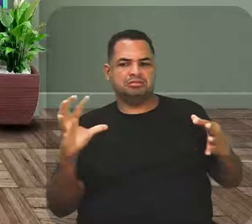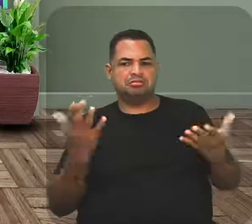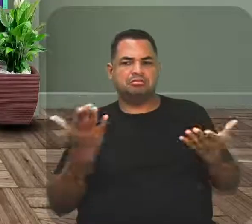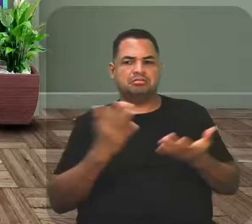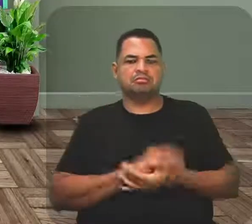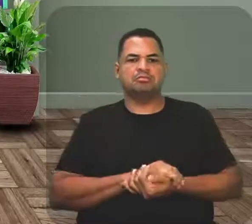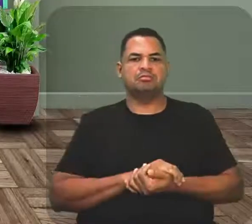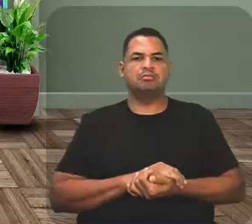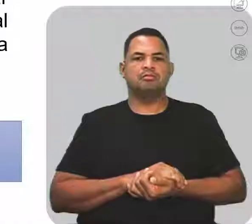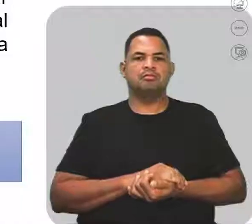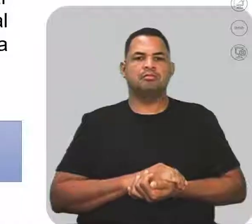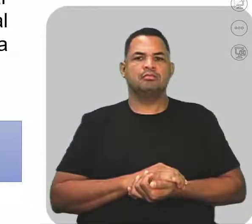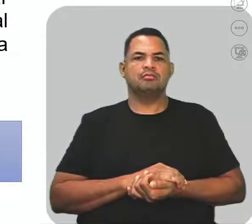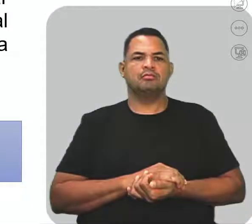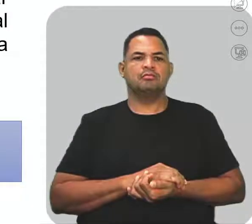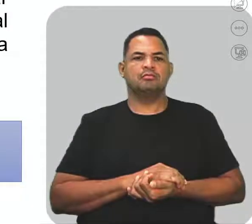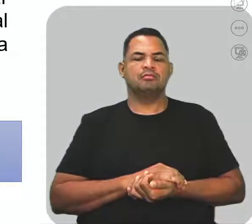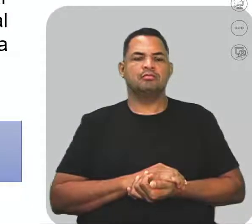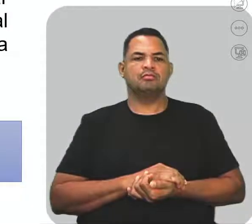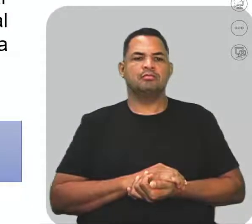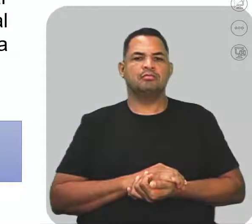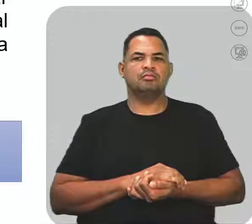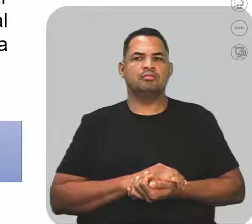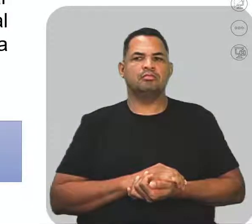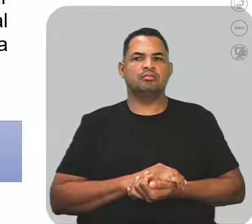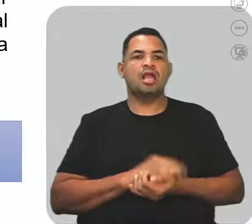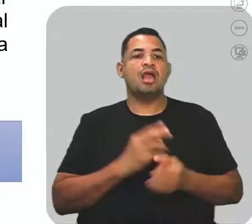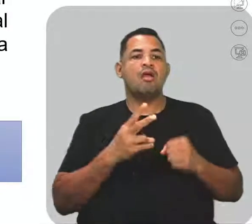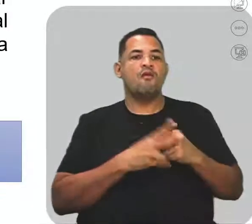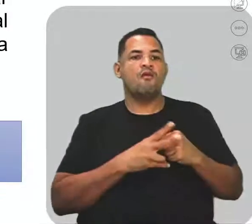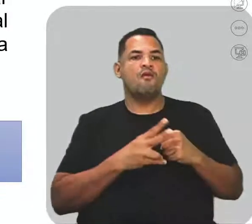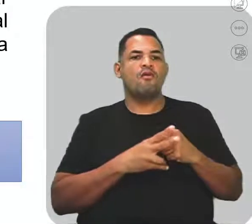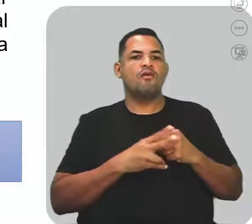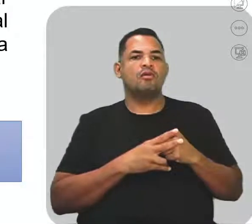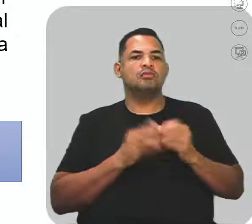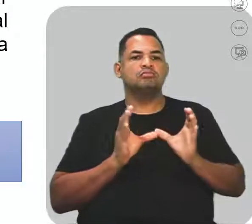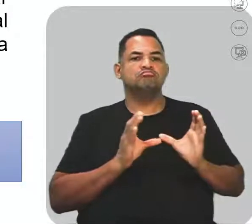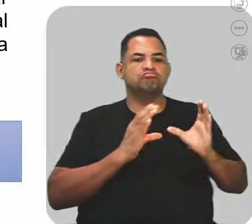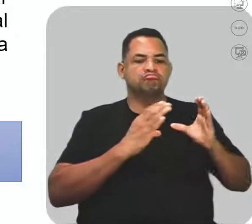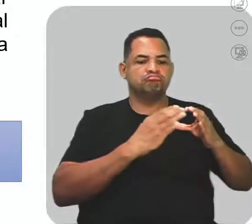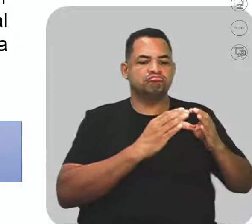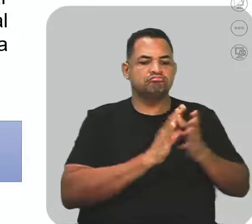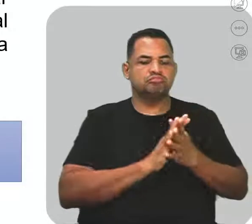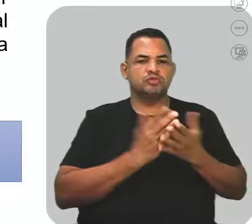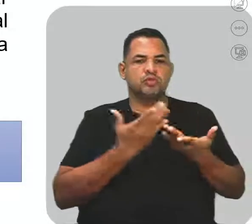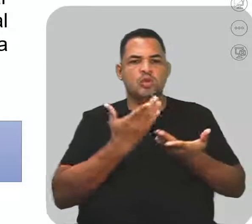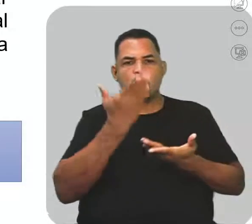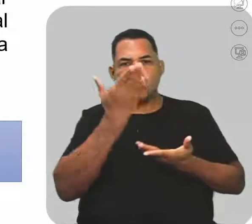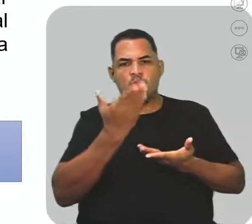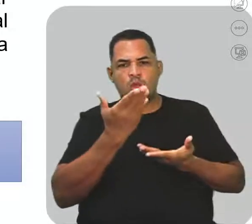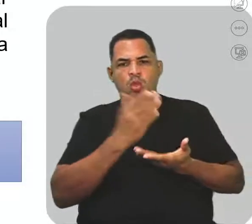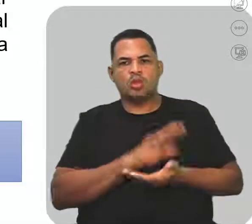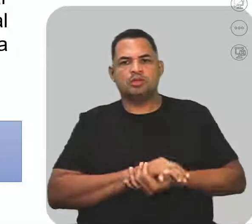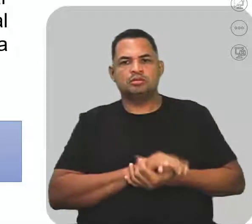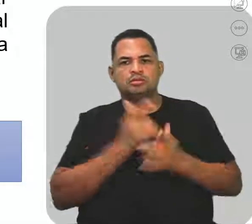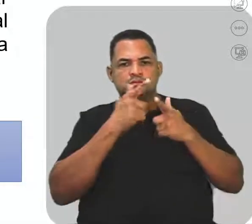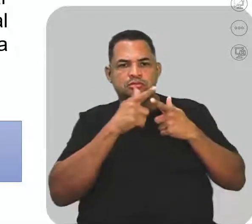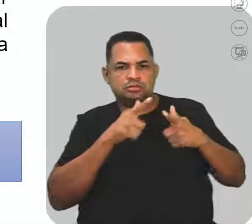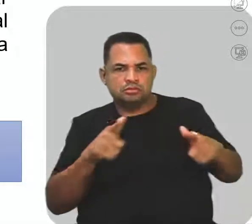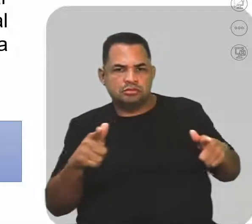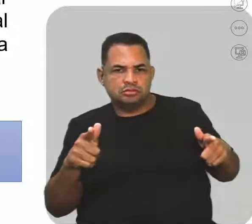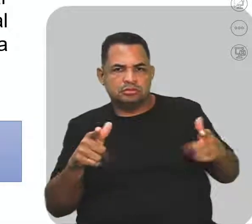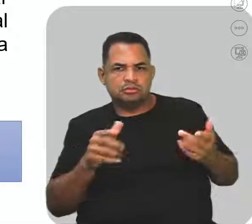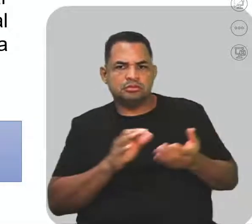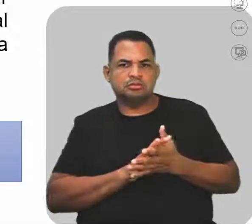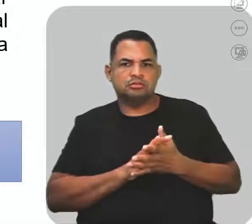avançar? Vamos então agora para a compreensão dos verbos. Verbo é aquela classe gramatical, né, que a gente tem aí, que ela